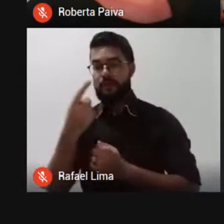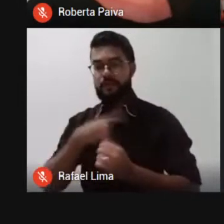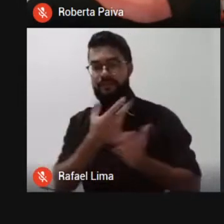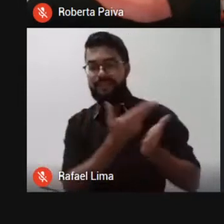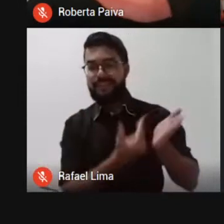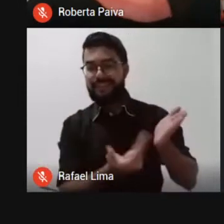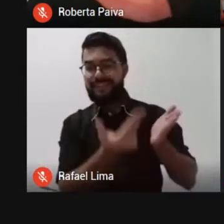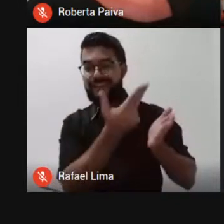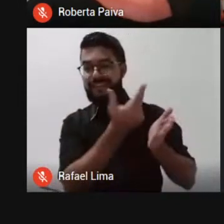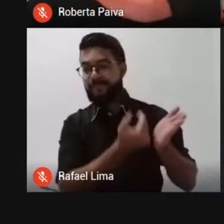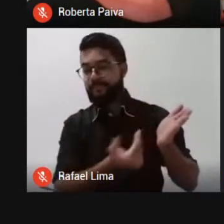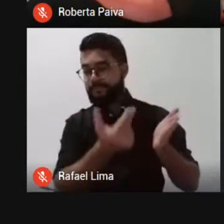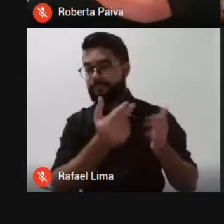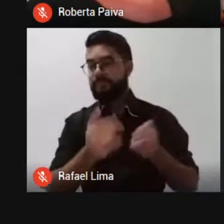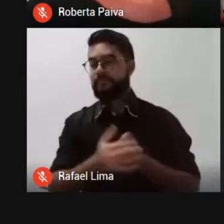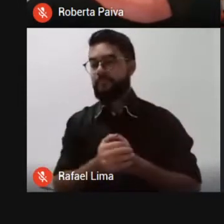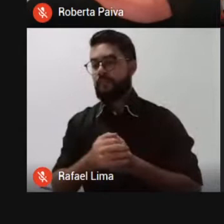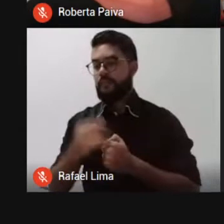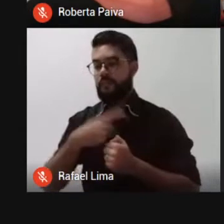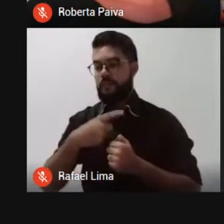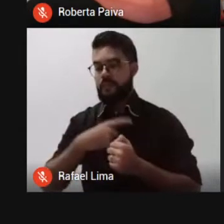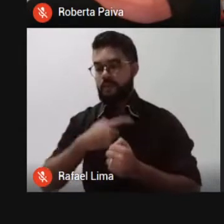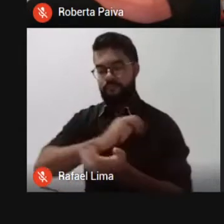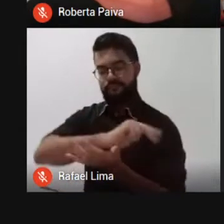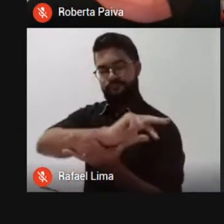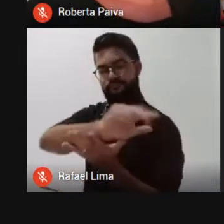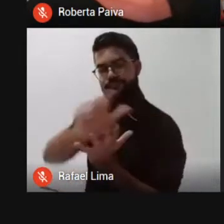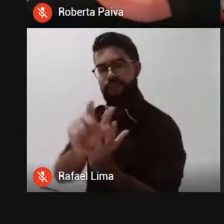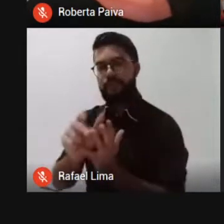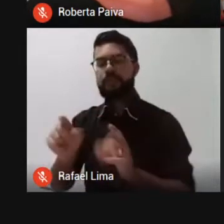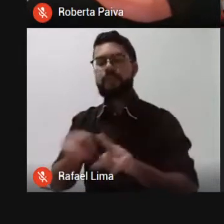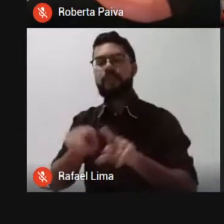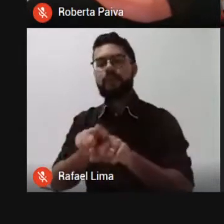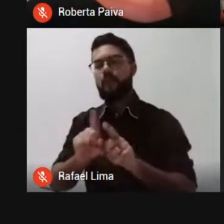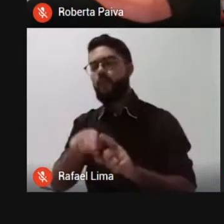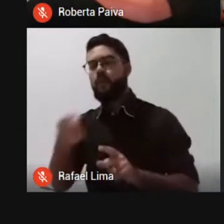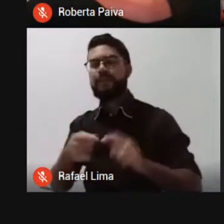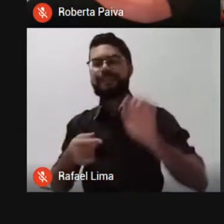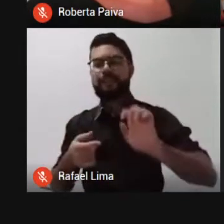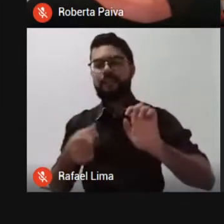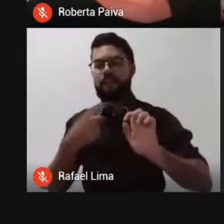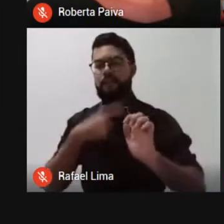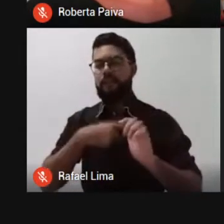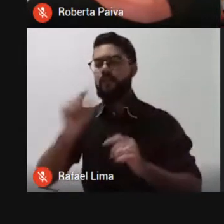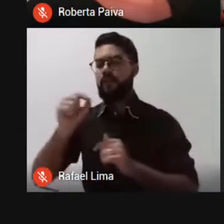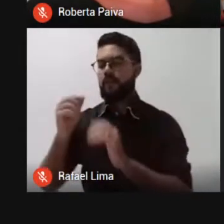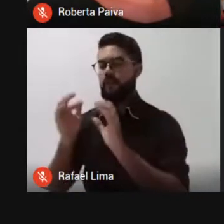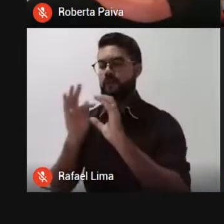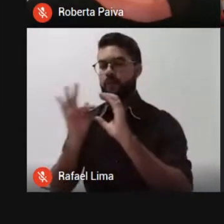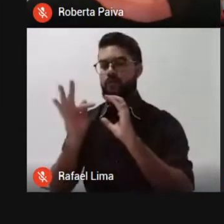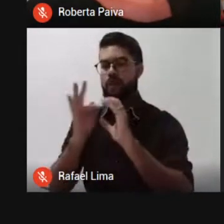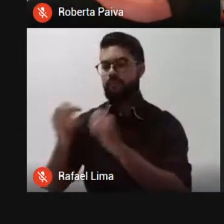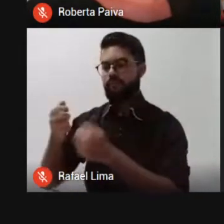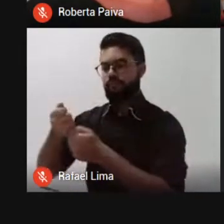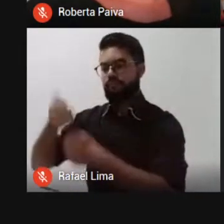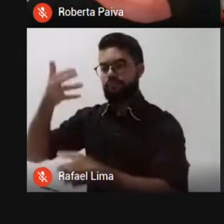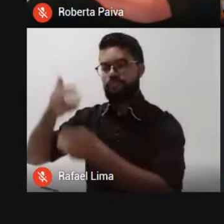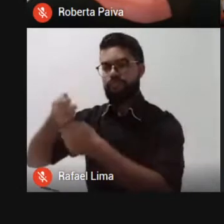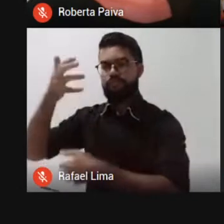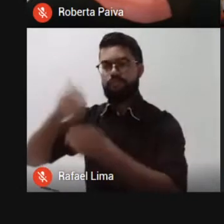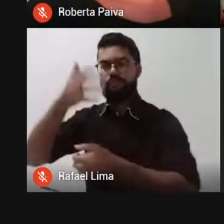né? Dos prismas, né? Que vão se formando, e à esquerda a quantidade de fórmulas, né? Que a gente montou para ele ler os dados do código de urbanismo,